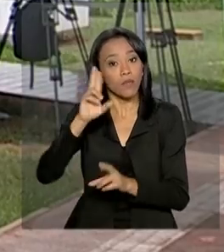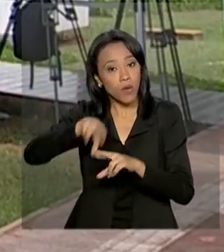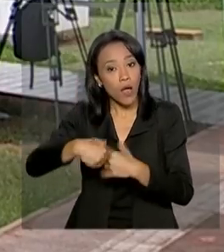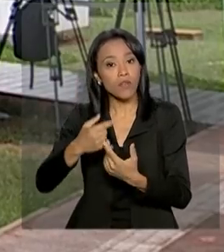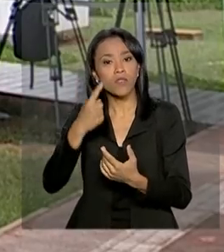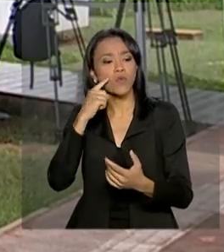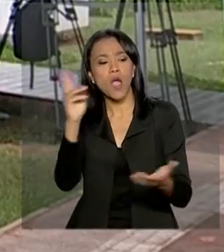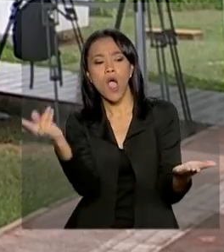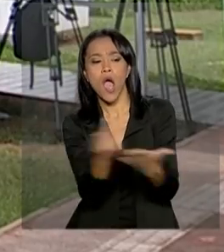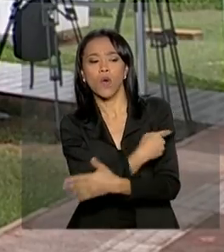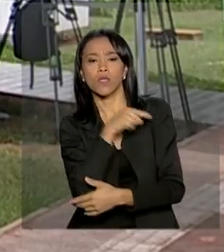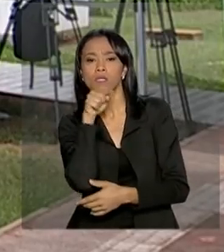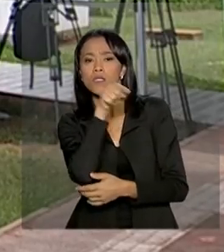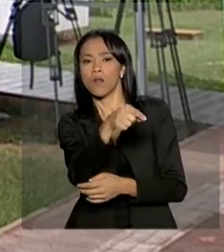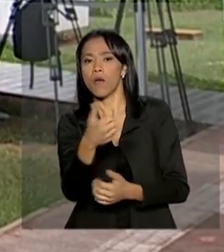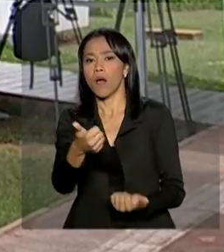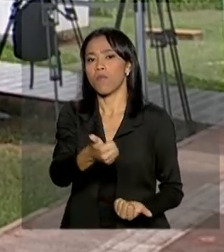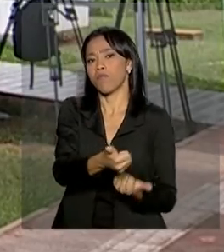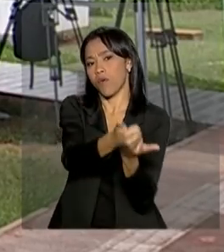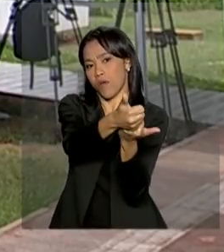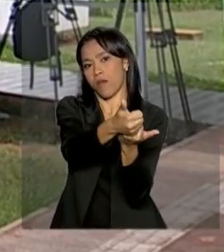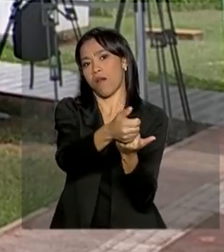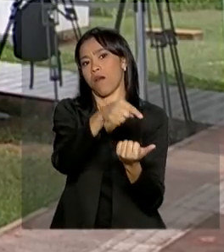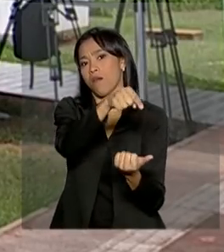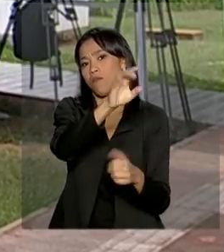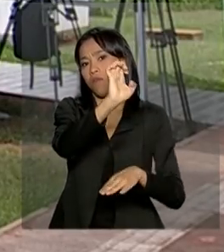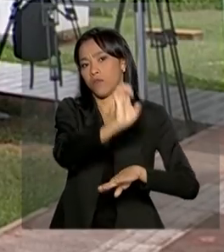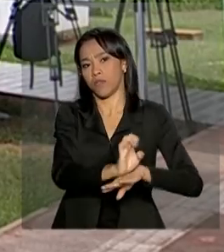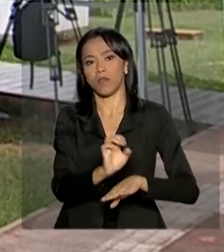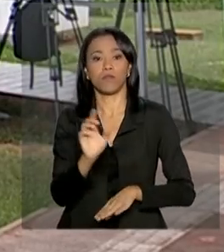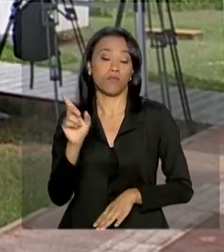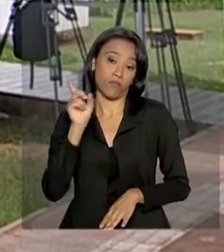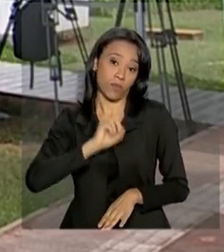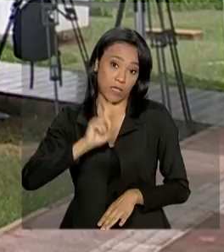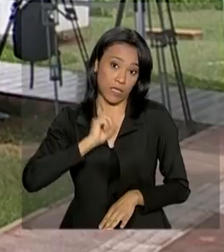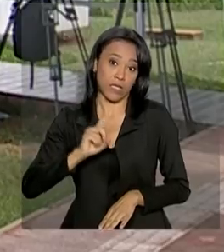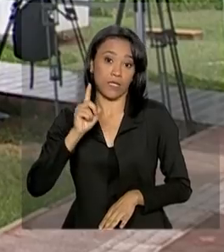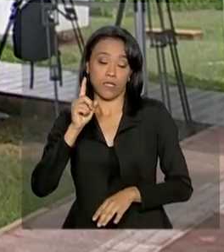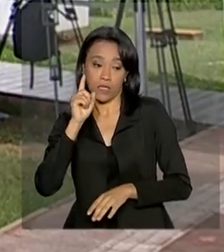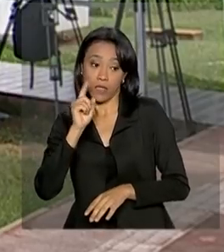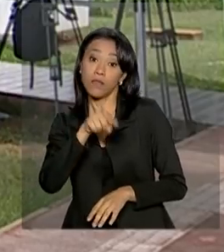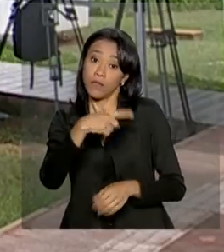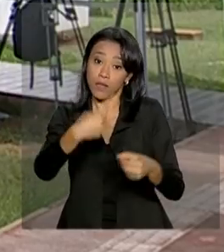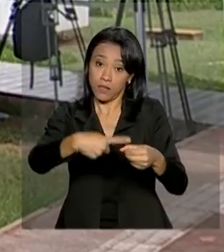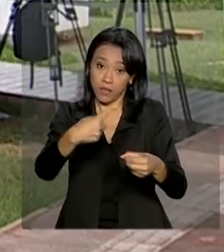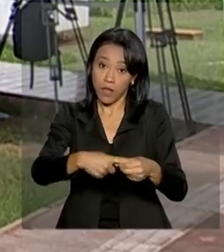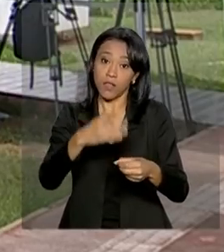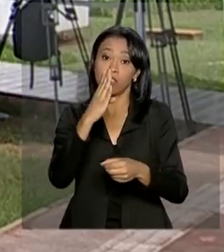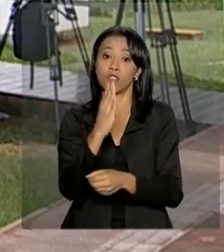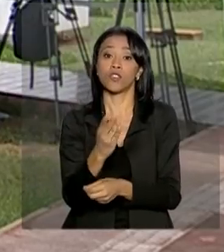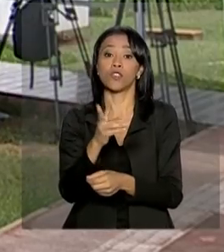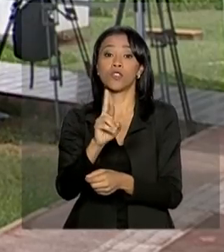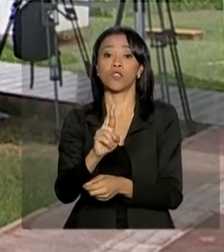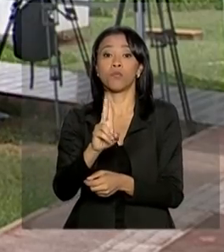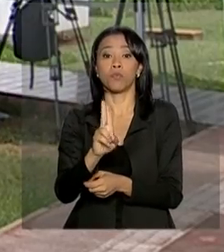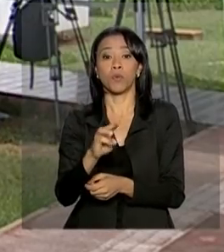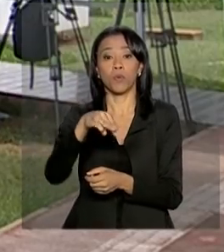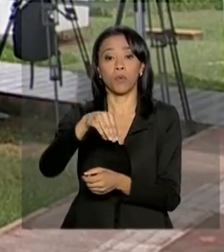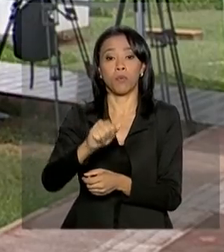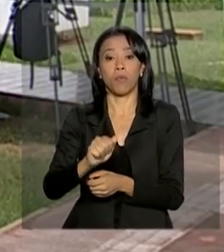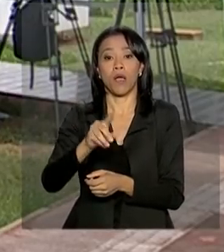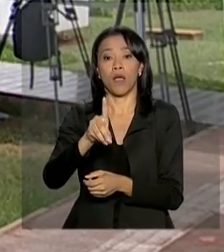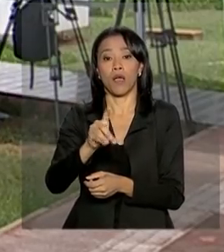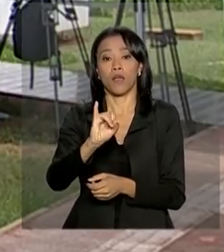monitorar ações de apoio do governo federal ao estado de Minas Gerais e à cidade de Brumadinho. Já